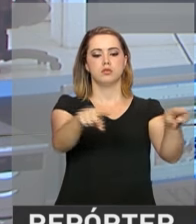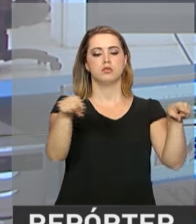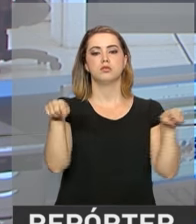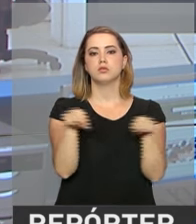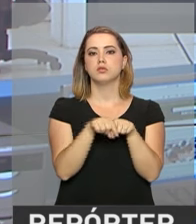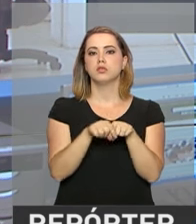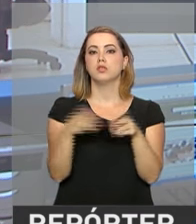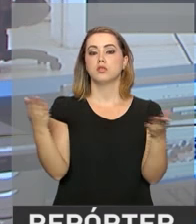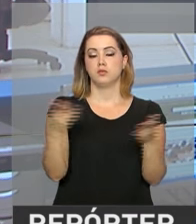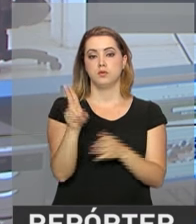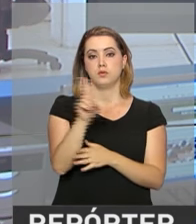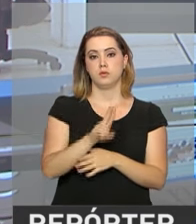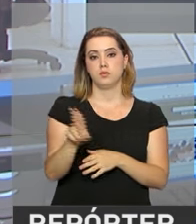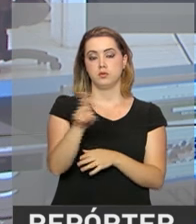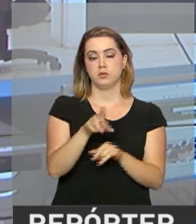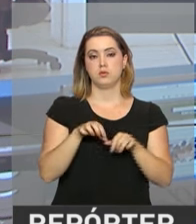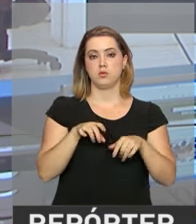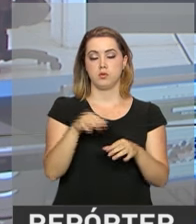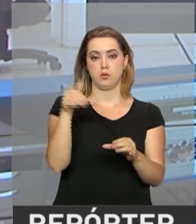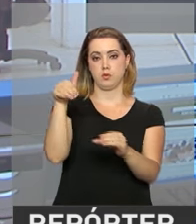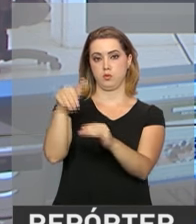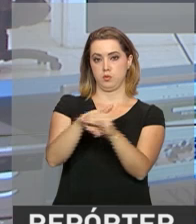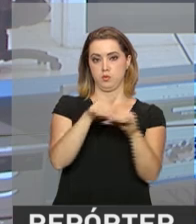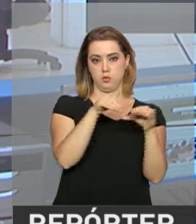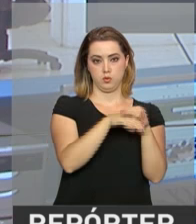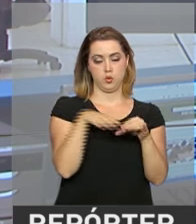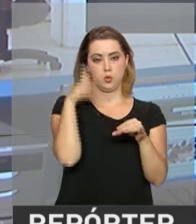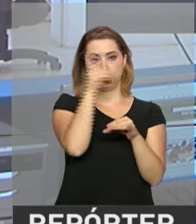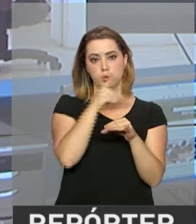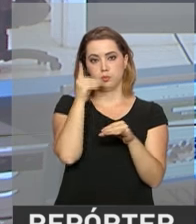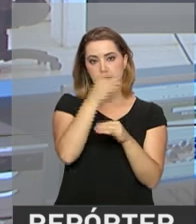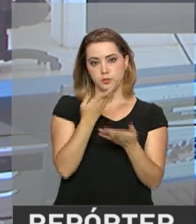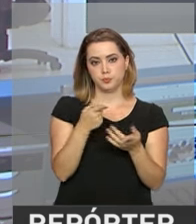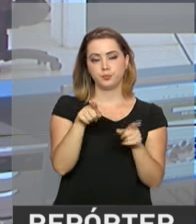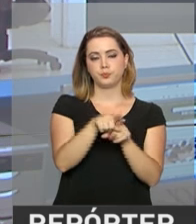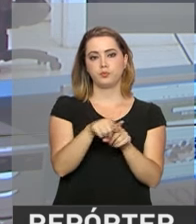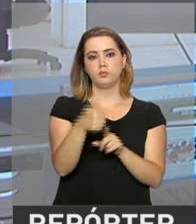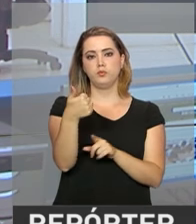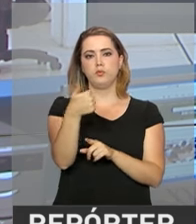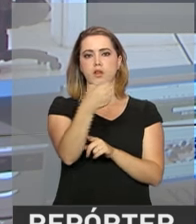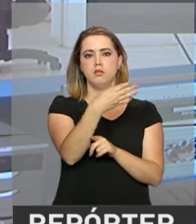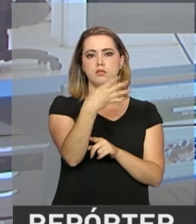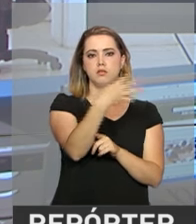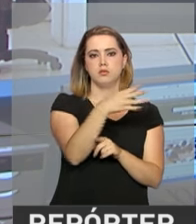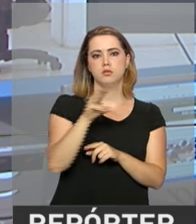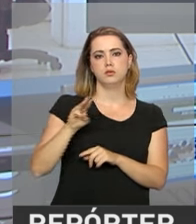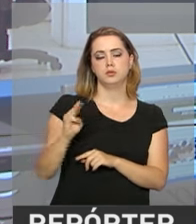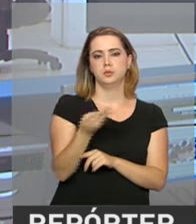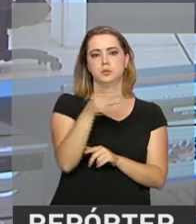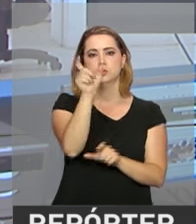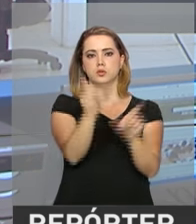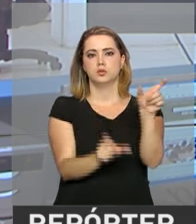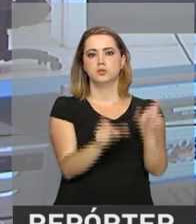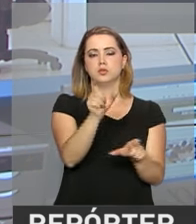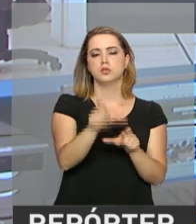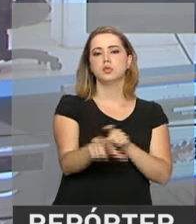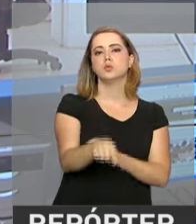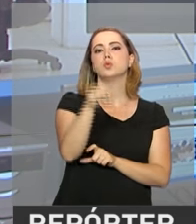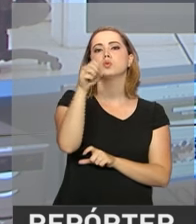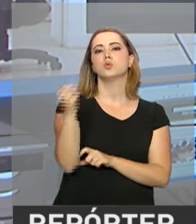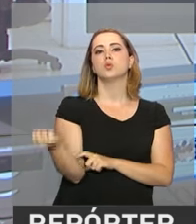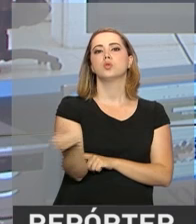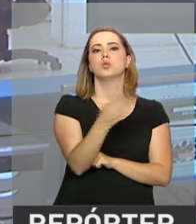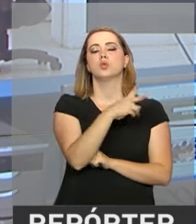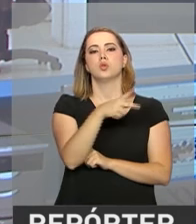usadas nas eleições municipais do próximo domingo mais de 144 milhões de brasileiros vão decidir quem serão os próximos